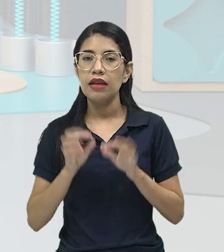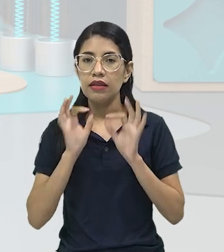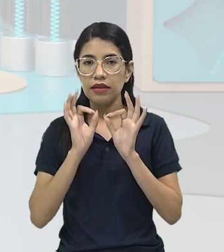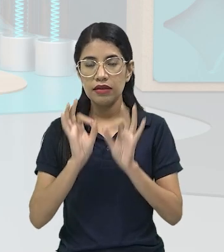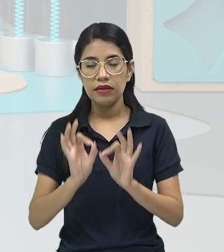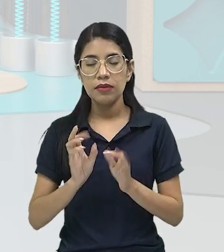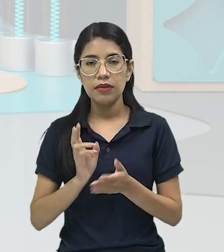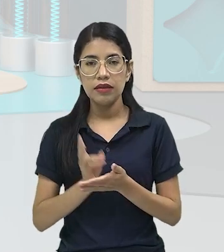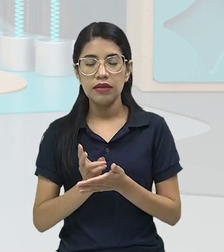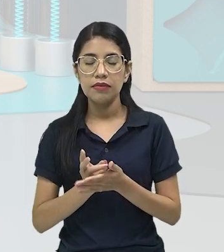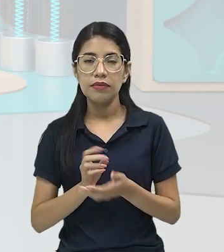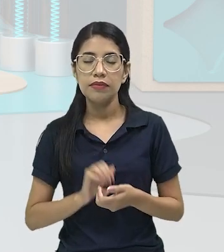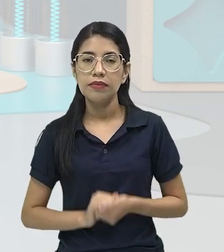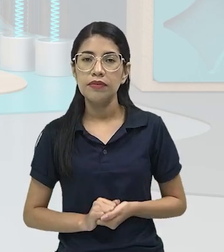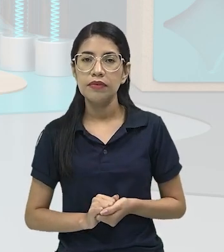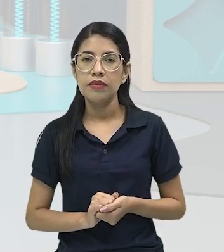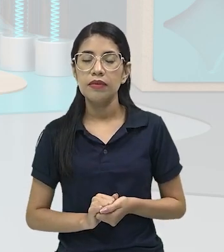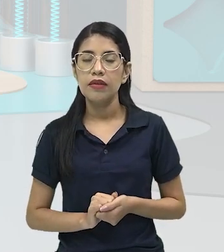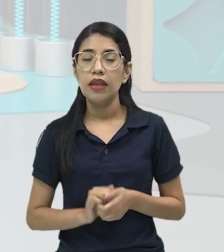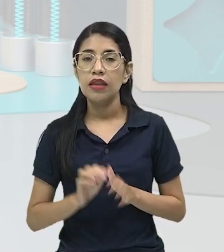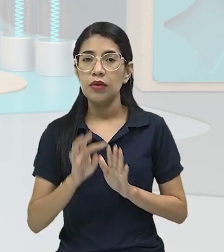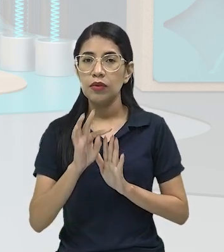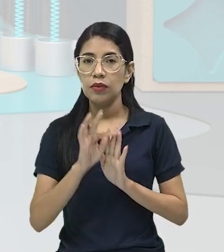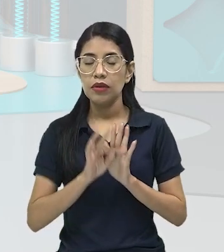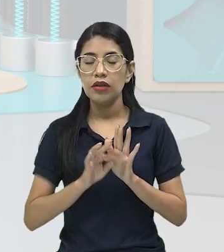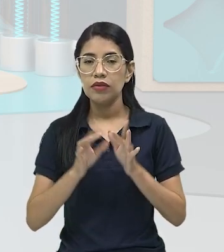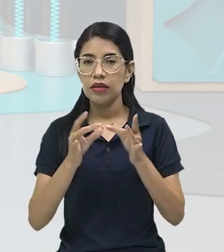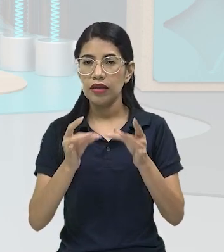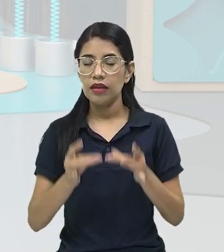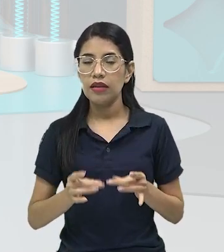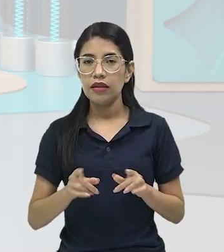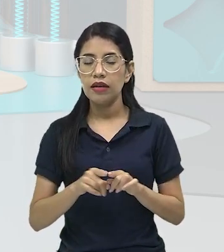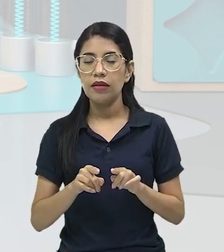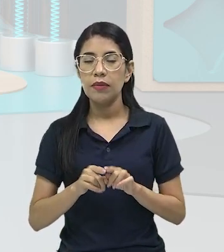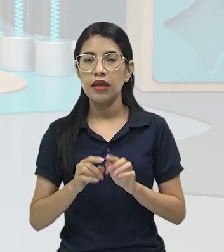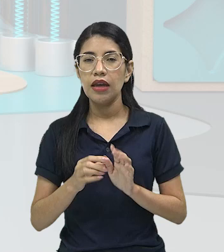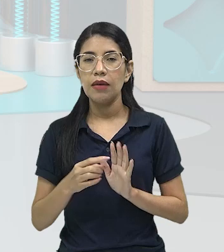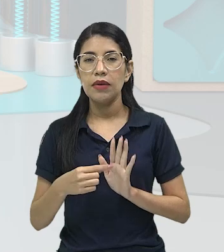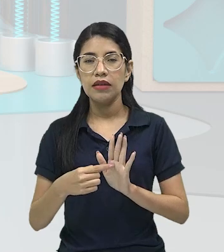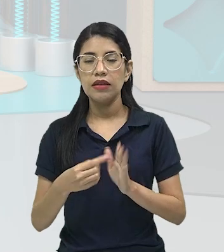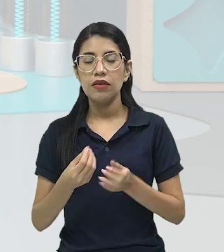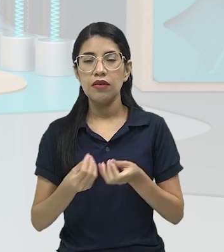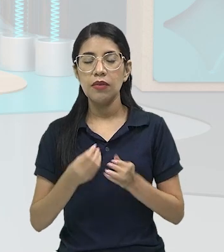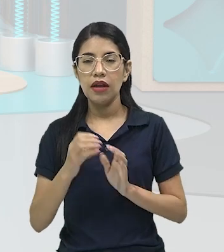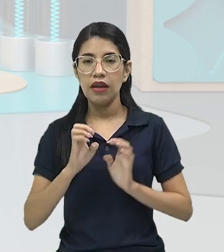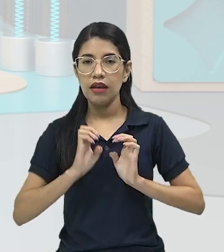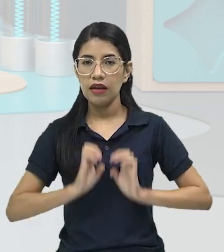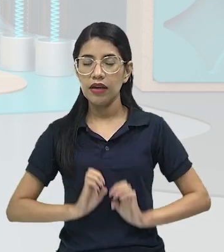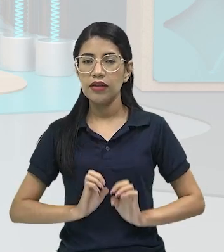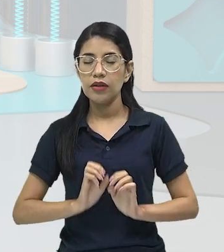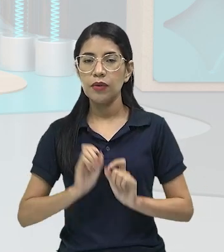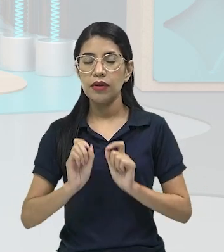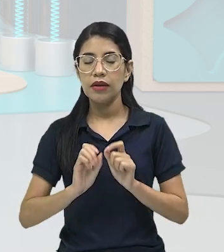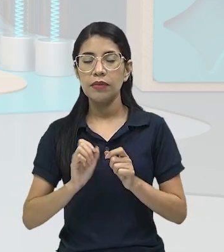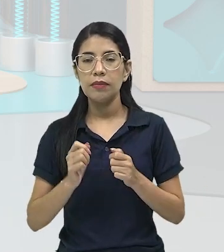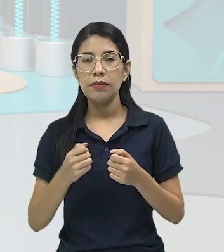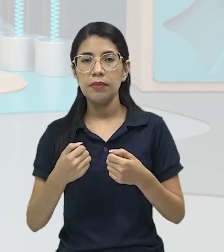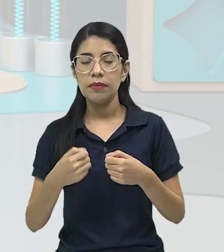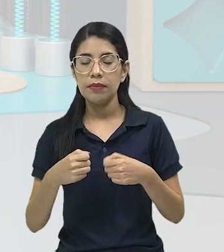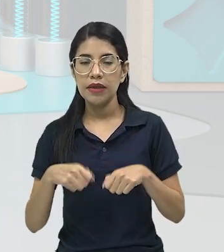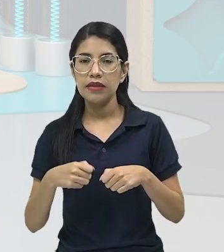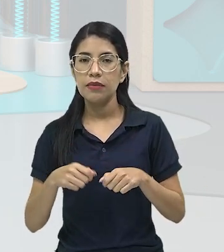tomar cuidado. Vocês viram que no nosso desenvolvimento tem aqui um parágrafo que desenvolve essa ideia da ética, do que você precisa para chegar a um resultado